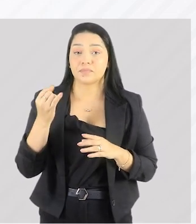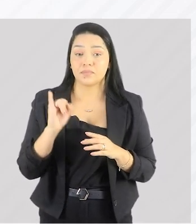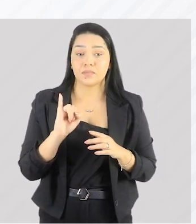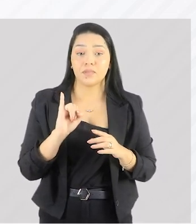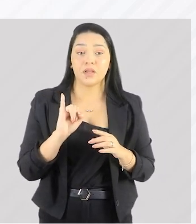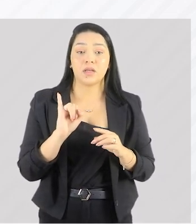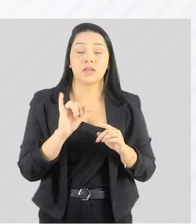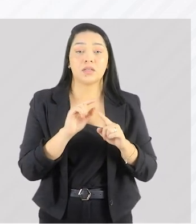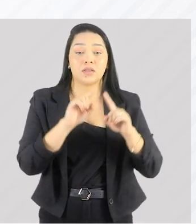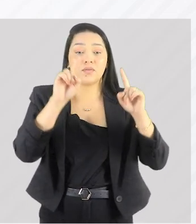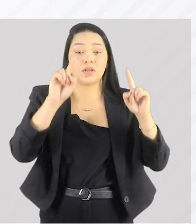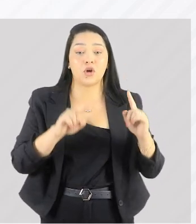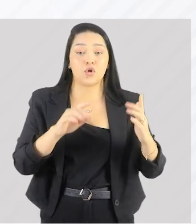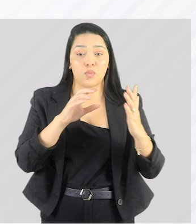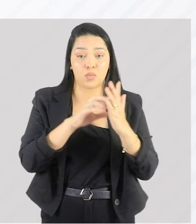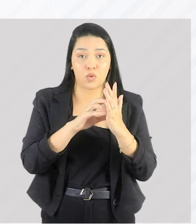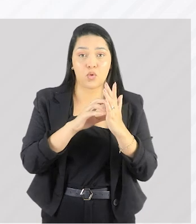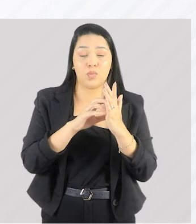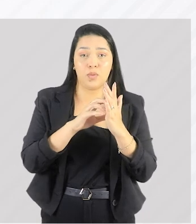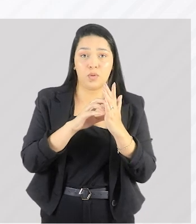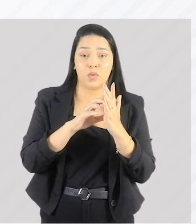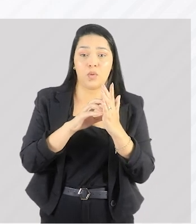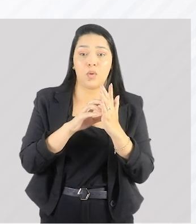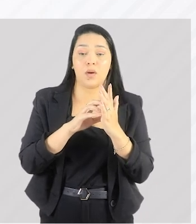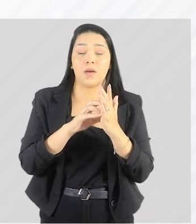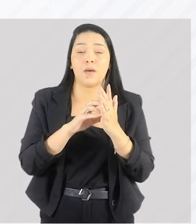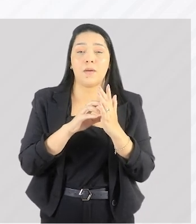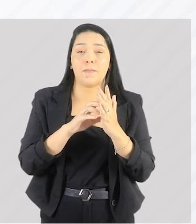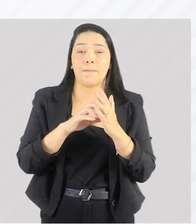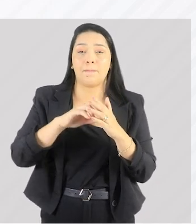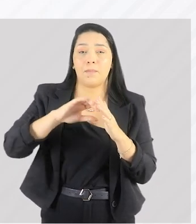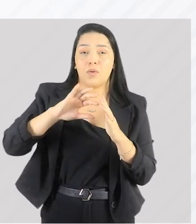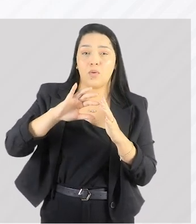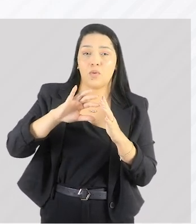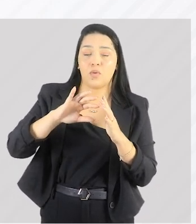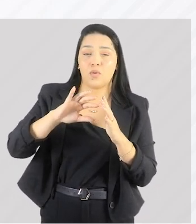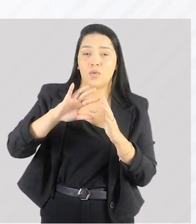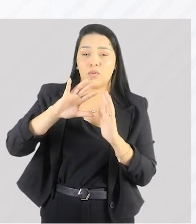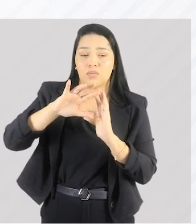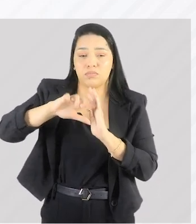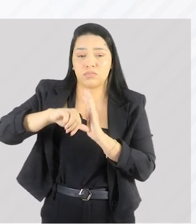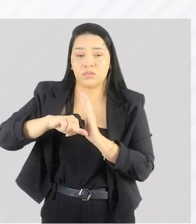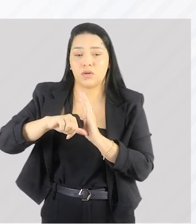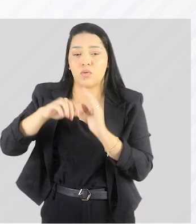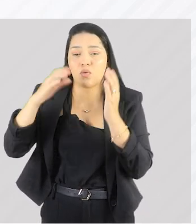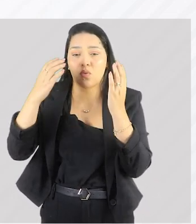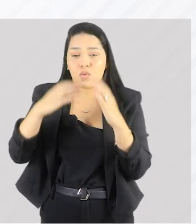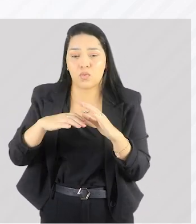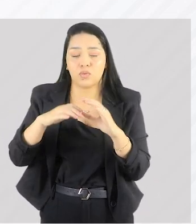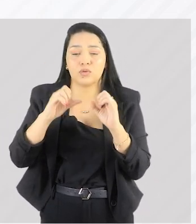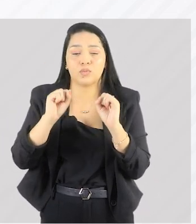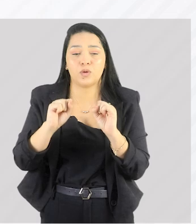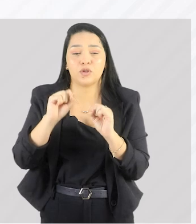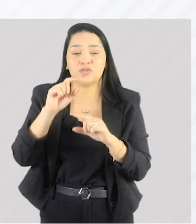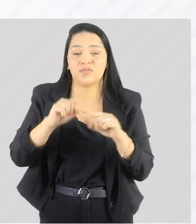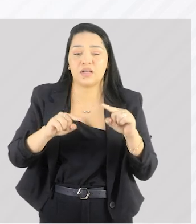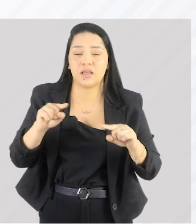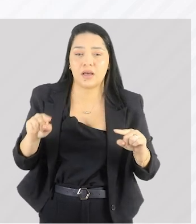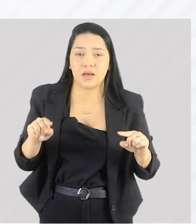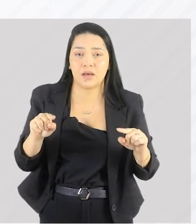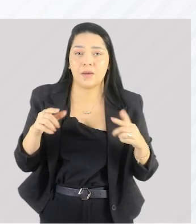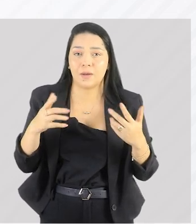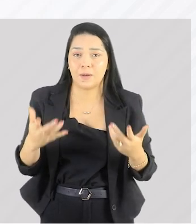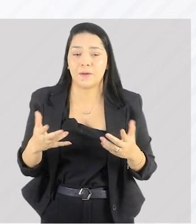um funcionário público for condenado por fraudar um concurso público, sua pena de reclusão poderá variar